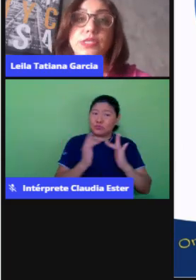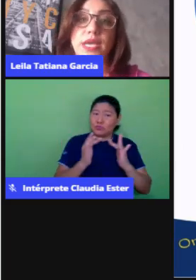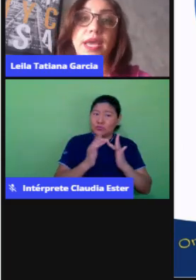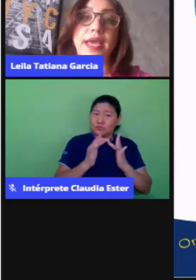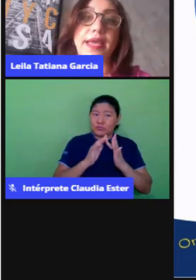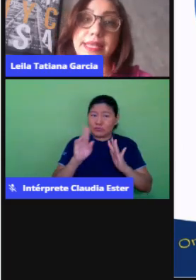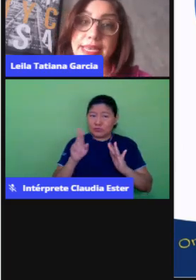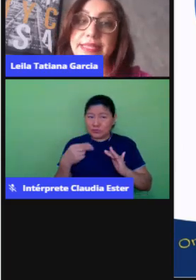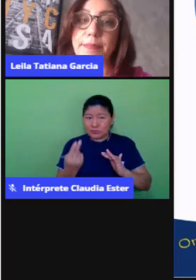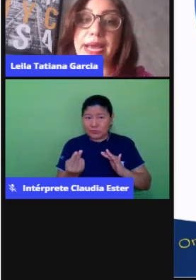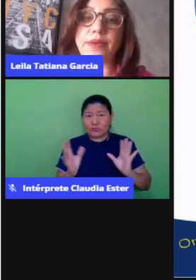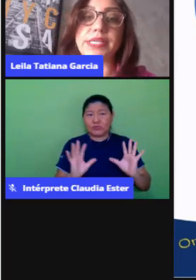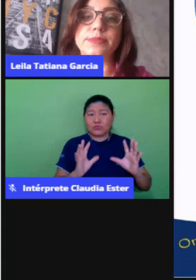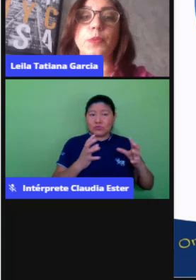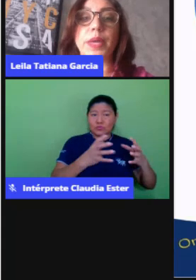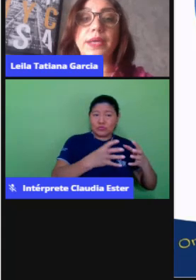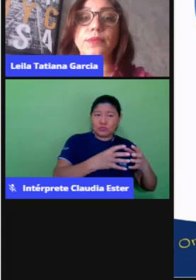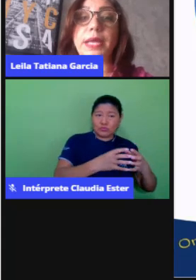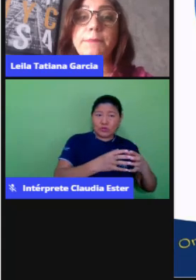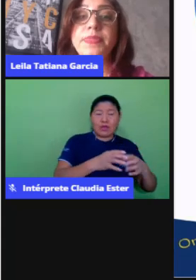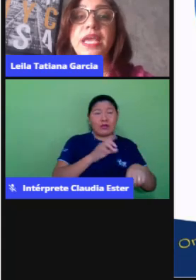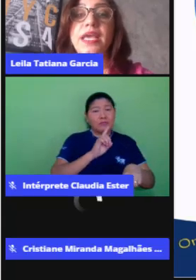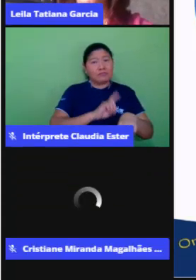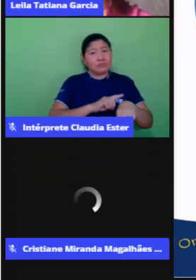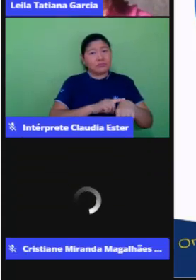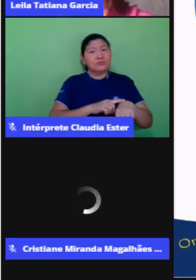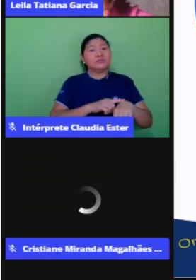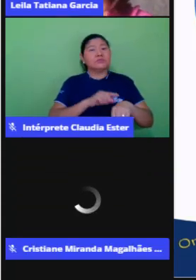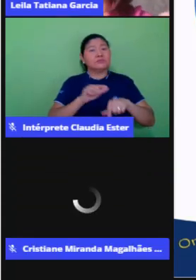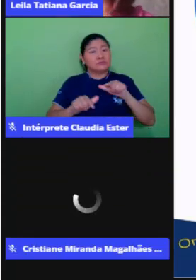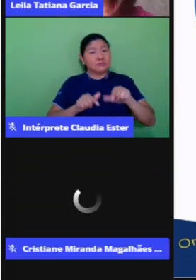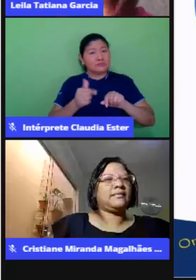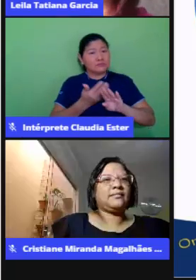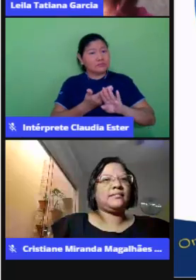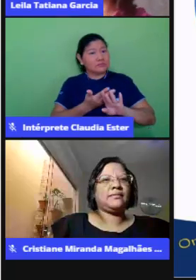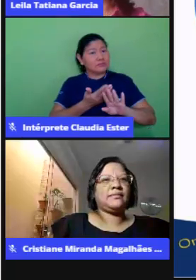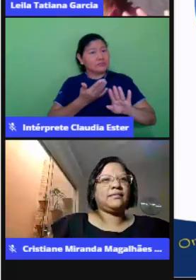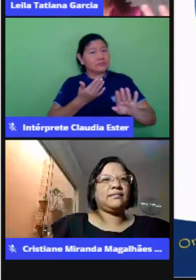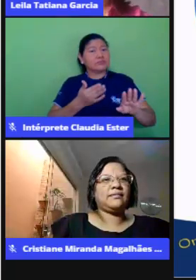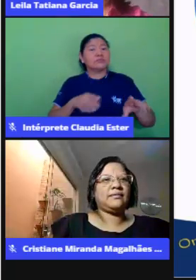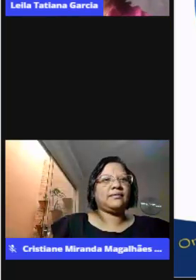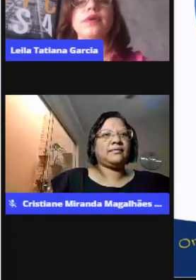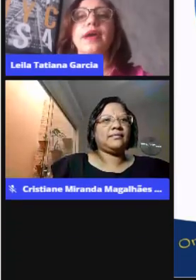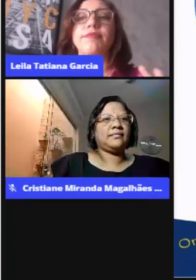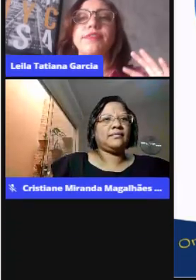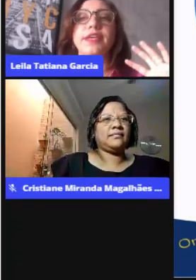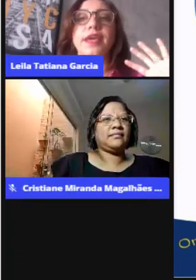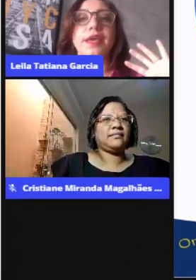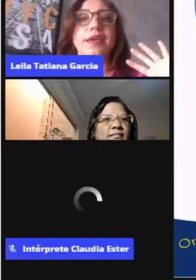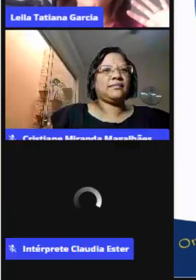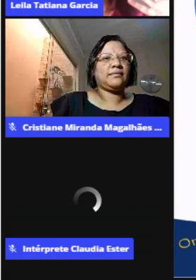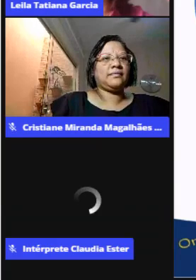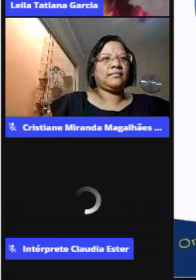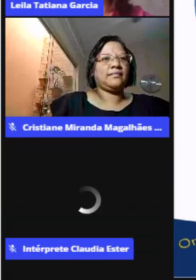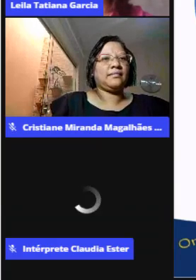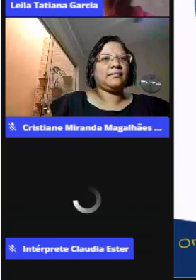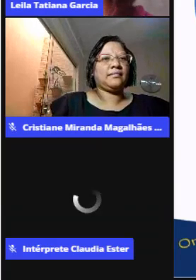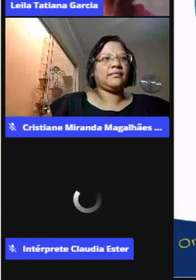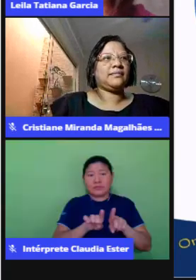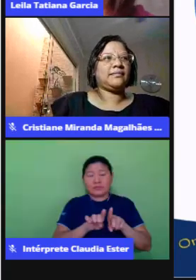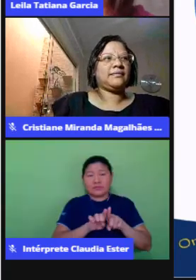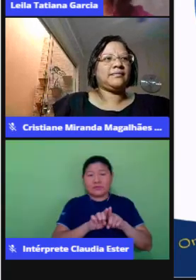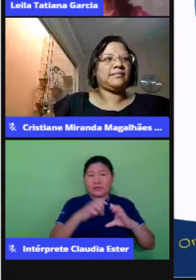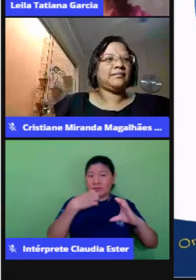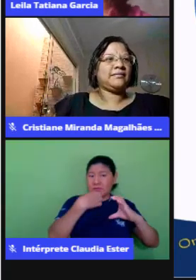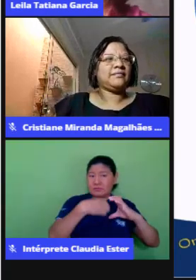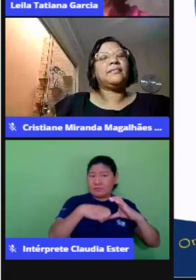Nós estamos em teletrabalho nesse momento, né? E aqui está nosso e-mail. Não fiquem